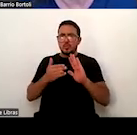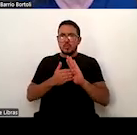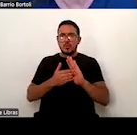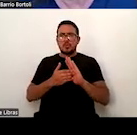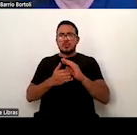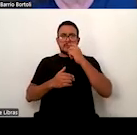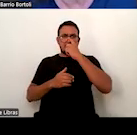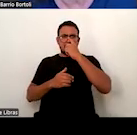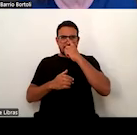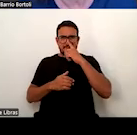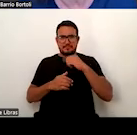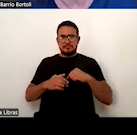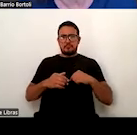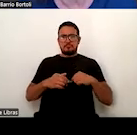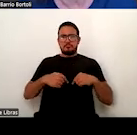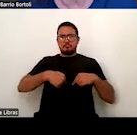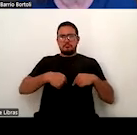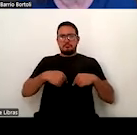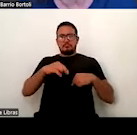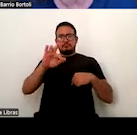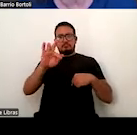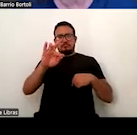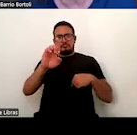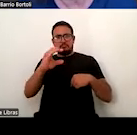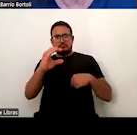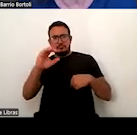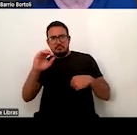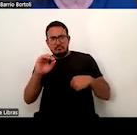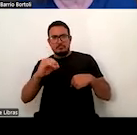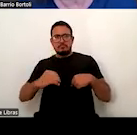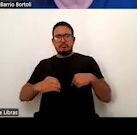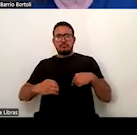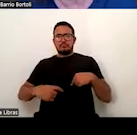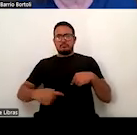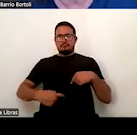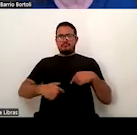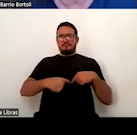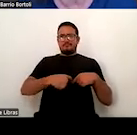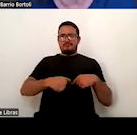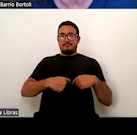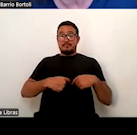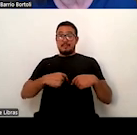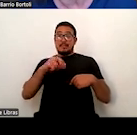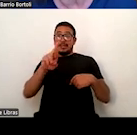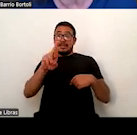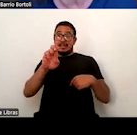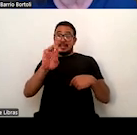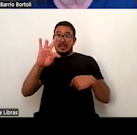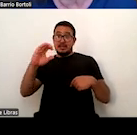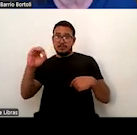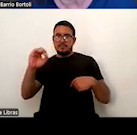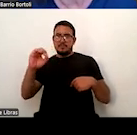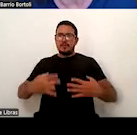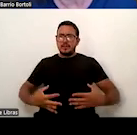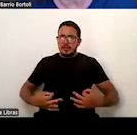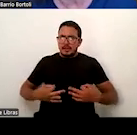até o reto e aí vai até o seco, que é essa parte aqui. Quando a gente fala de câncer coloretal, ele pode estar em toda essa